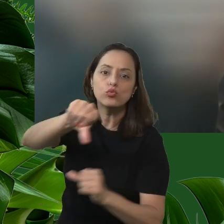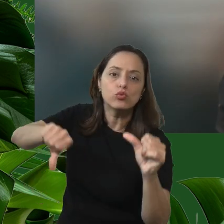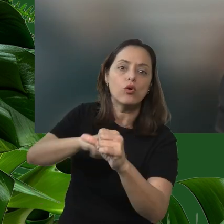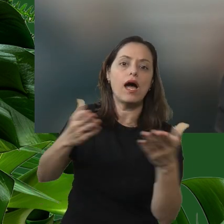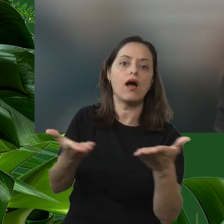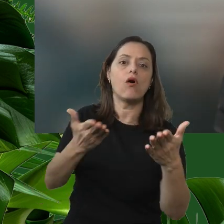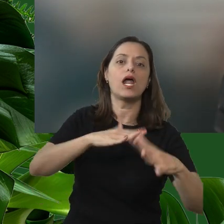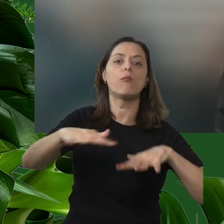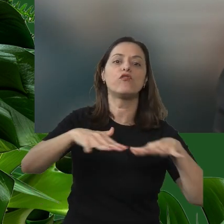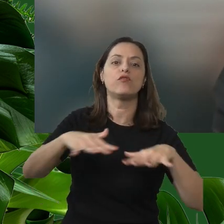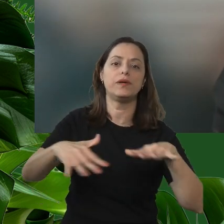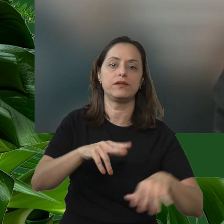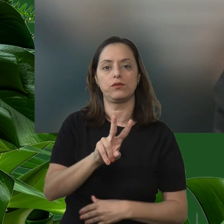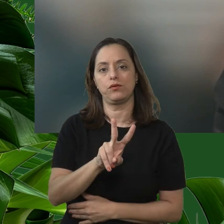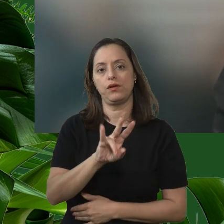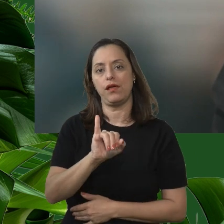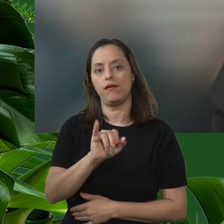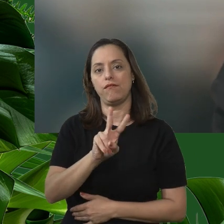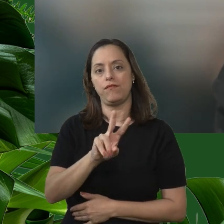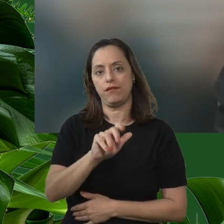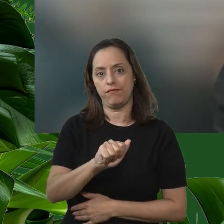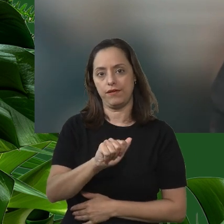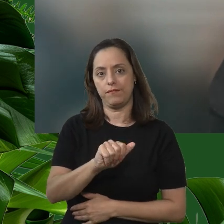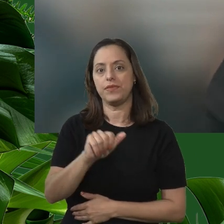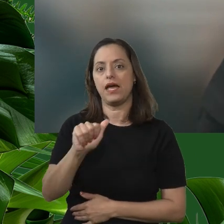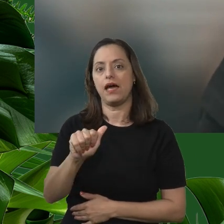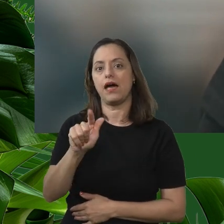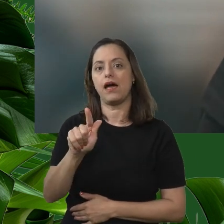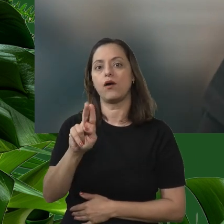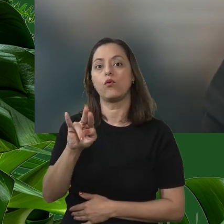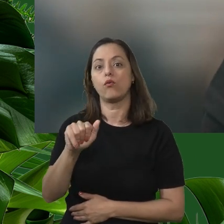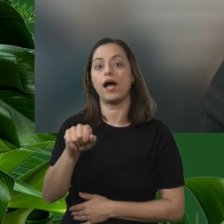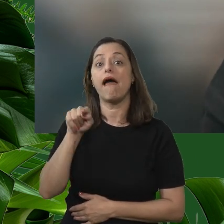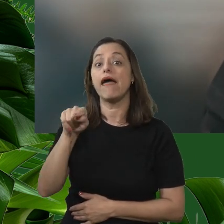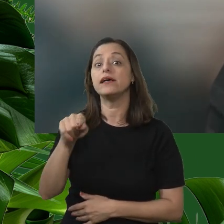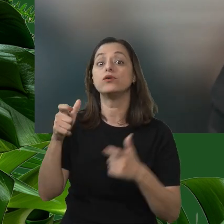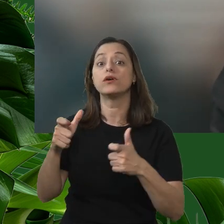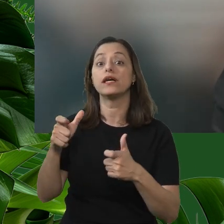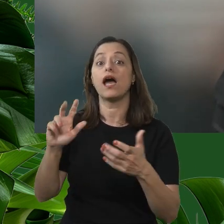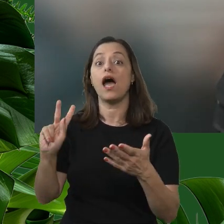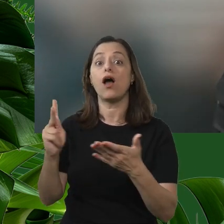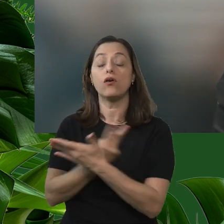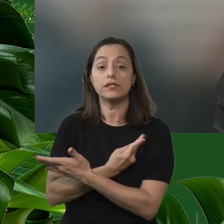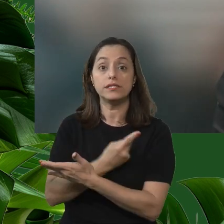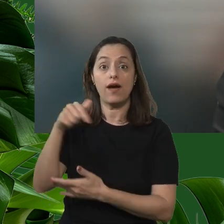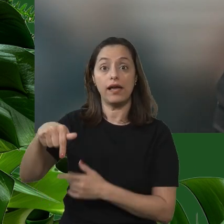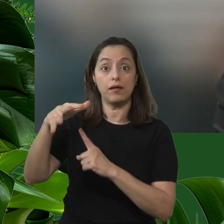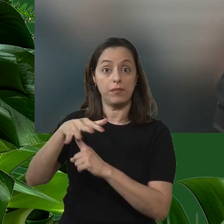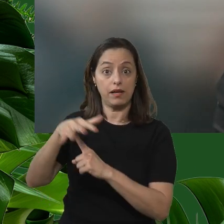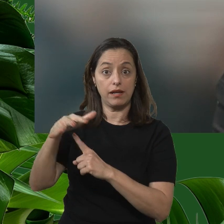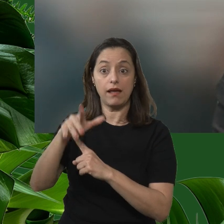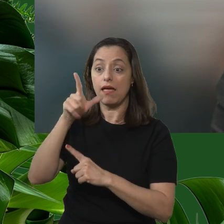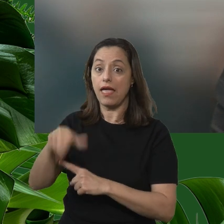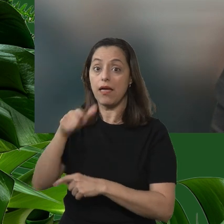uma iniciativa que surgiu aqui no Paraná, no manancial do Rio Miringuava, que é um manancial bem estratégico aqui para a região